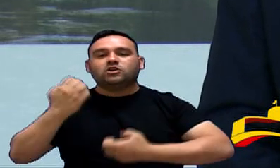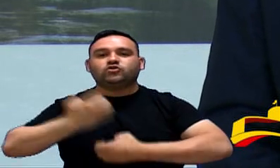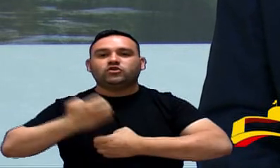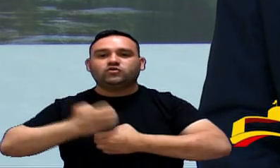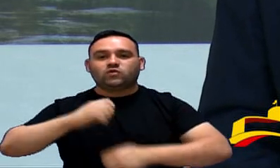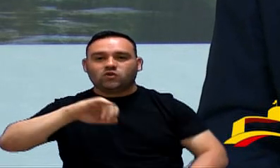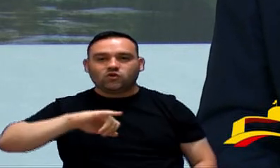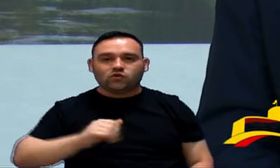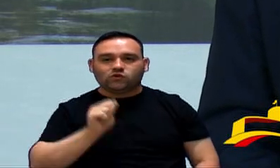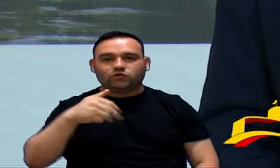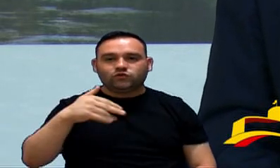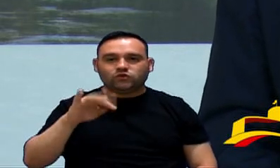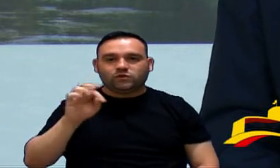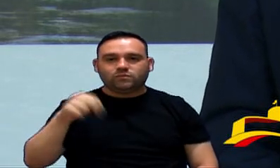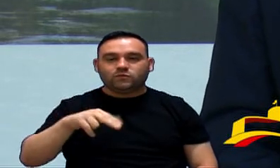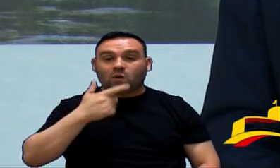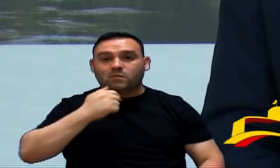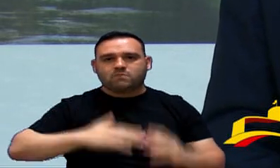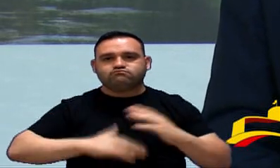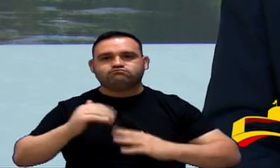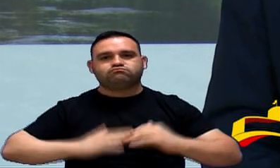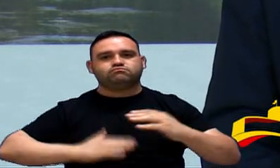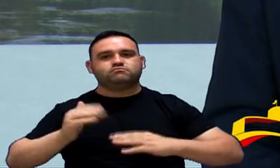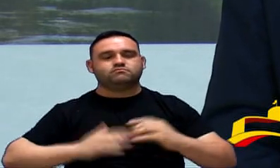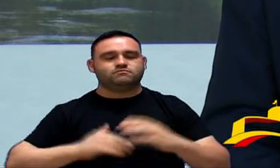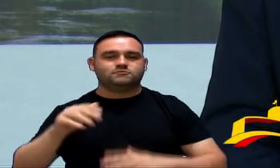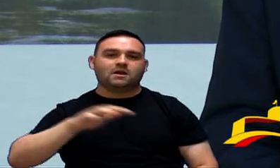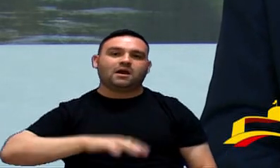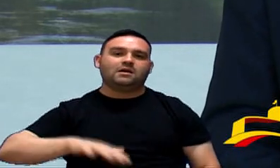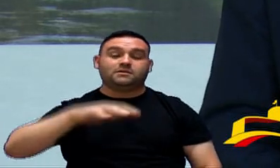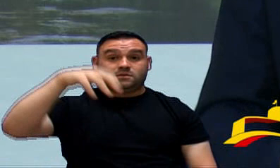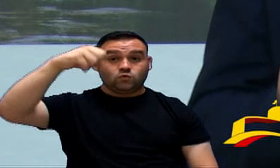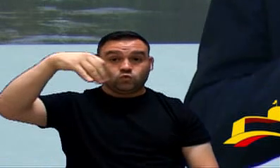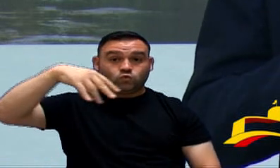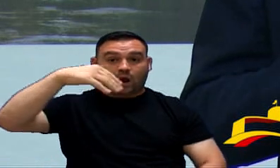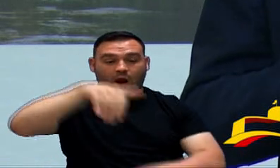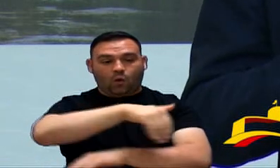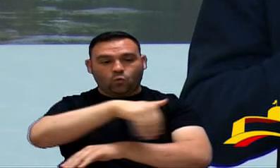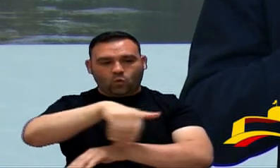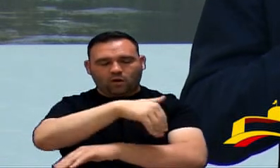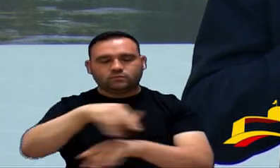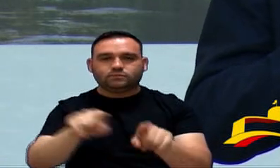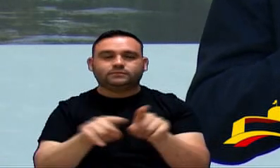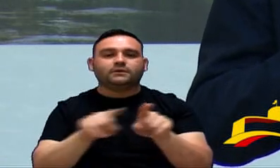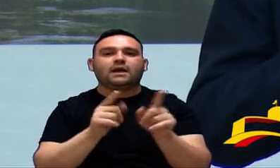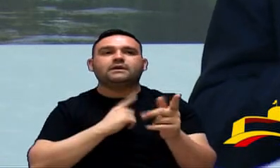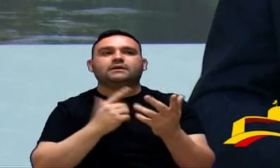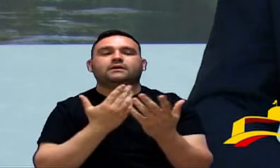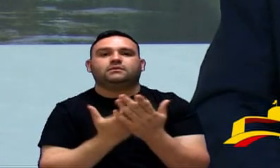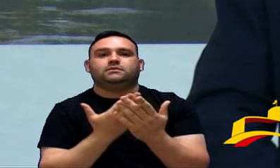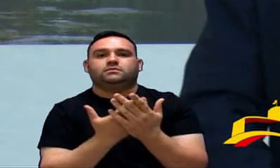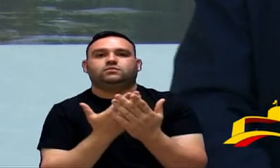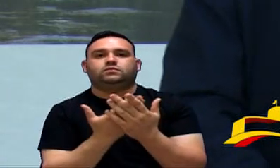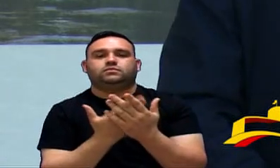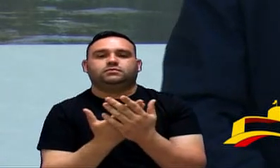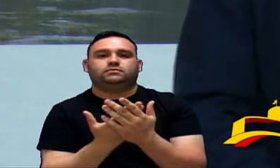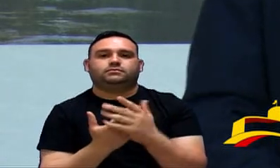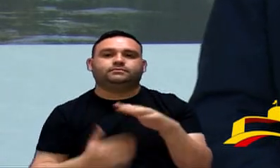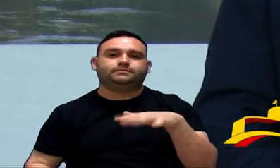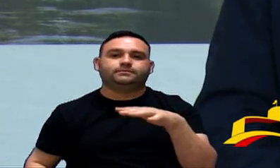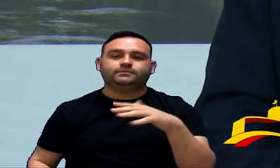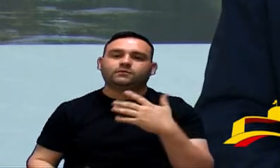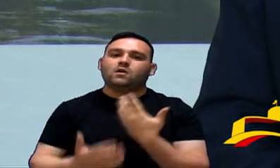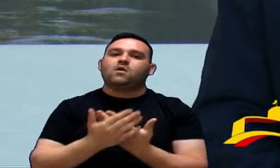um especialista nessa parte de iluminação pública, e olha, tem um estudo, vereador